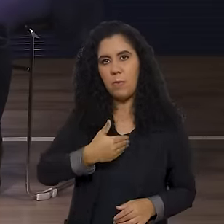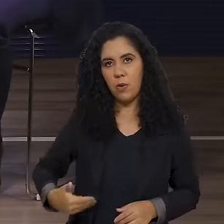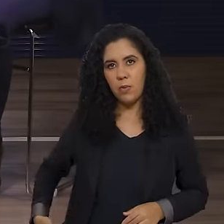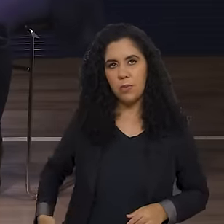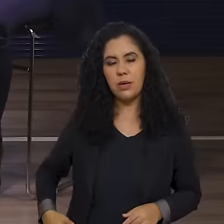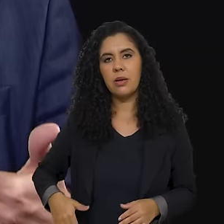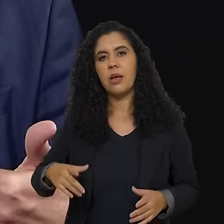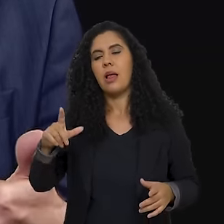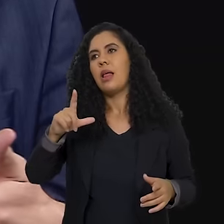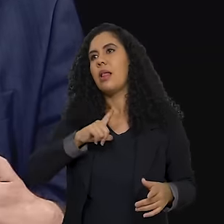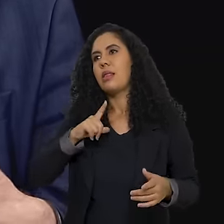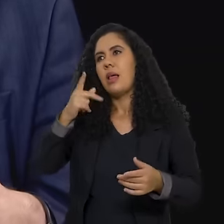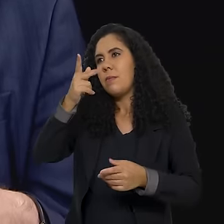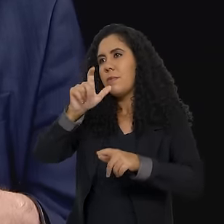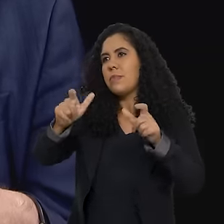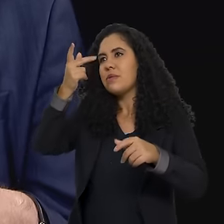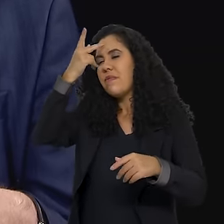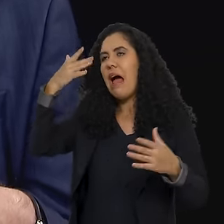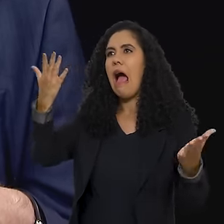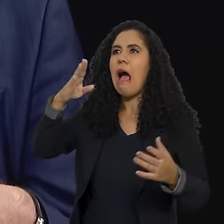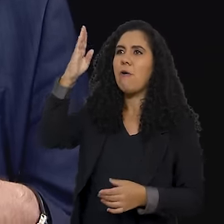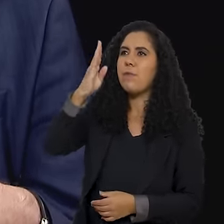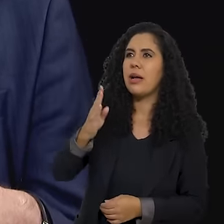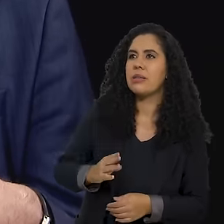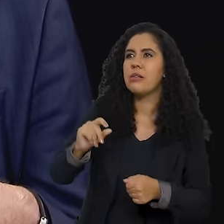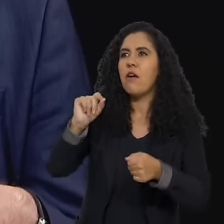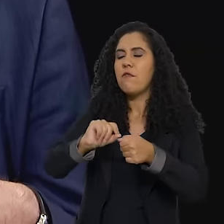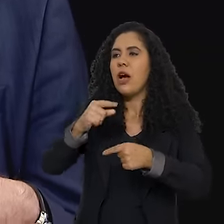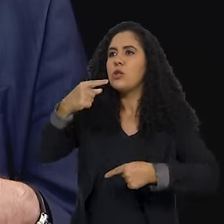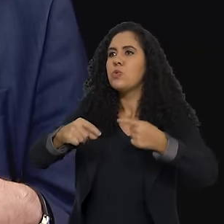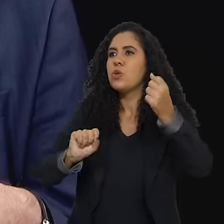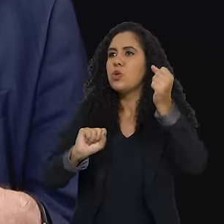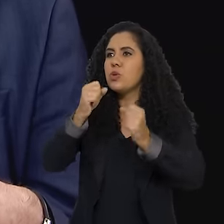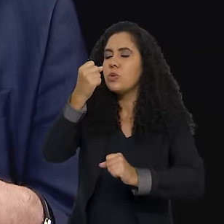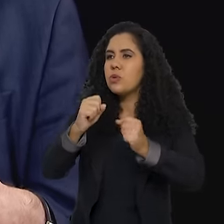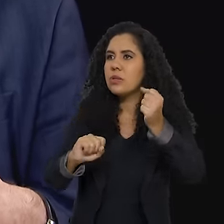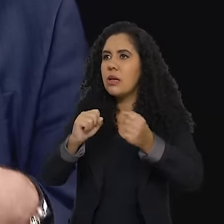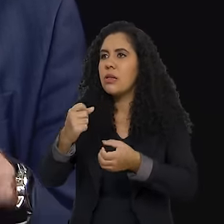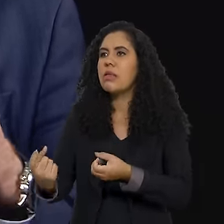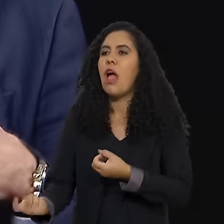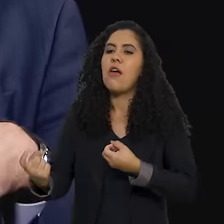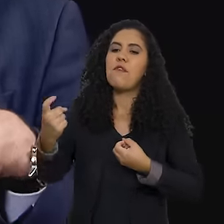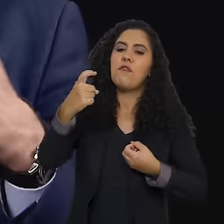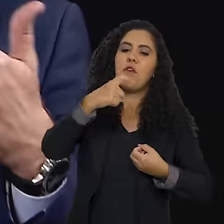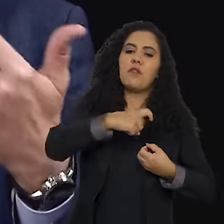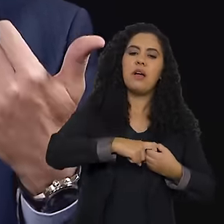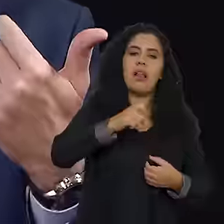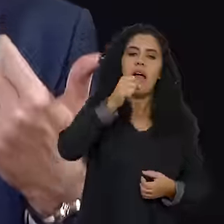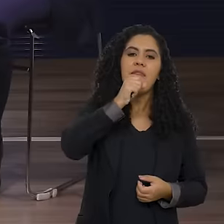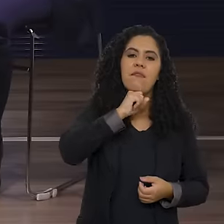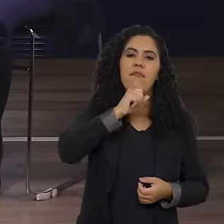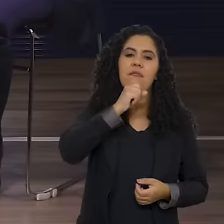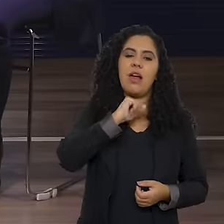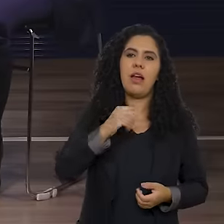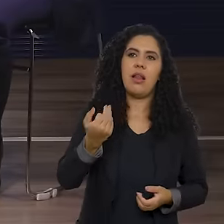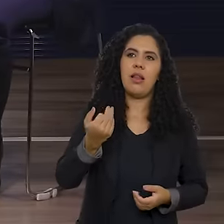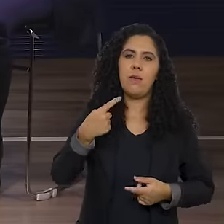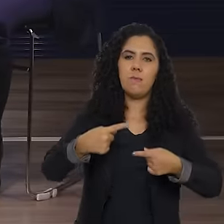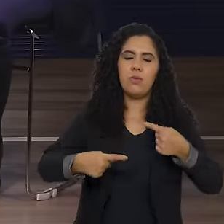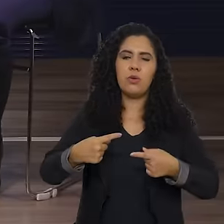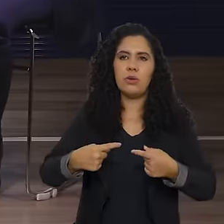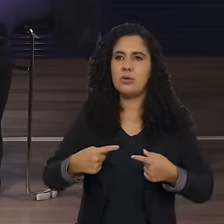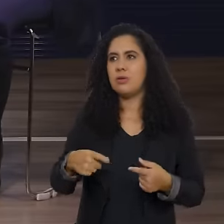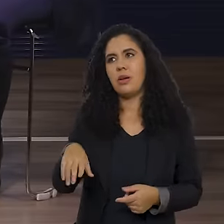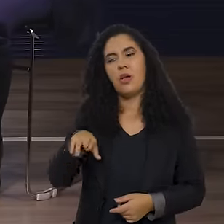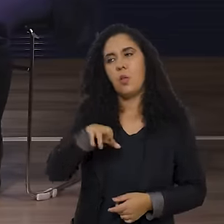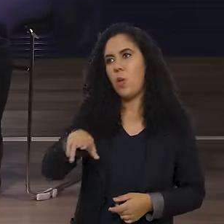diz, olha, o Brasil está fazendo política industrial e está retomando a velha política industrial.